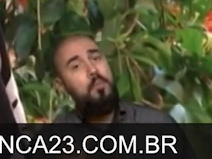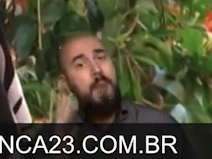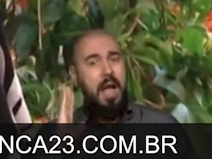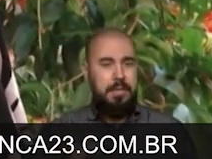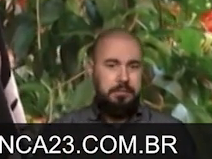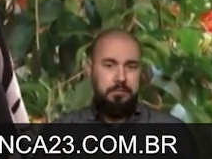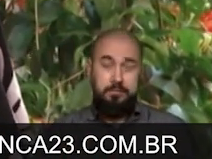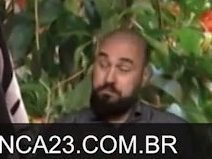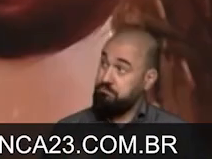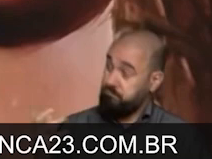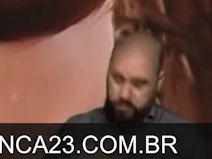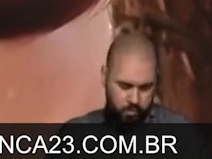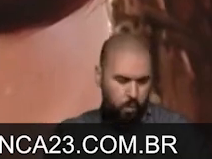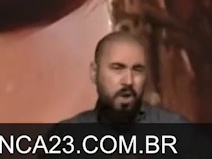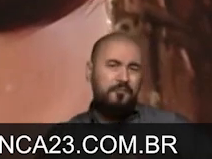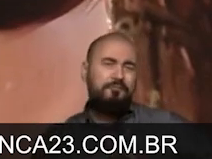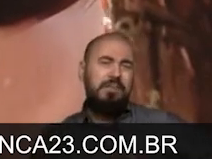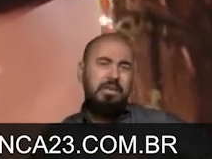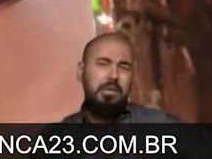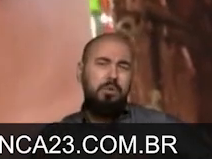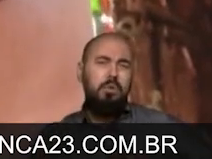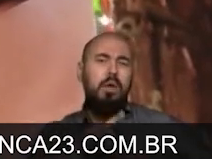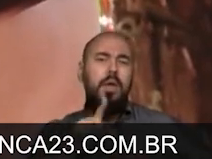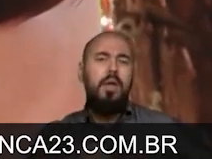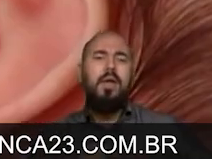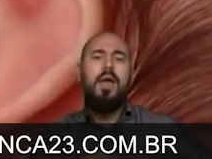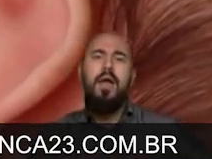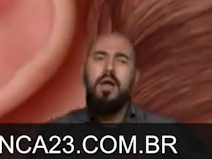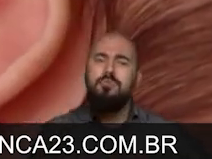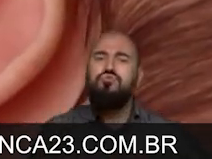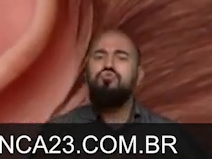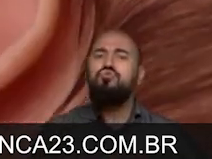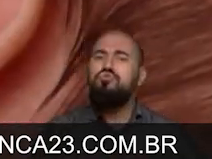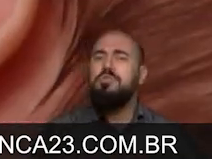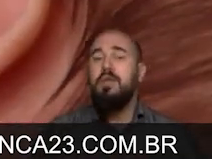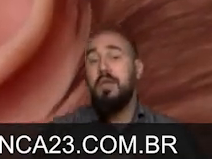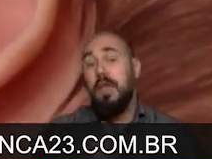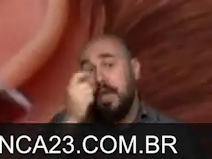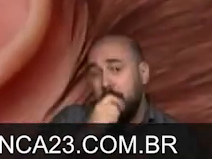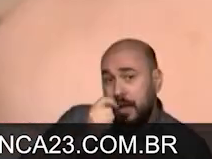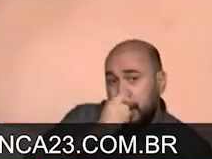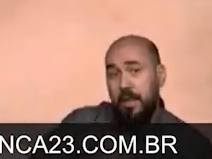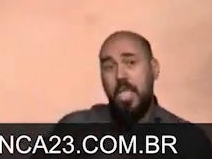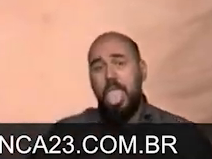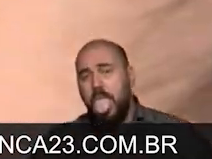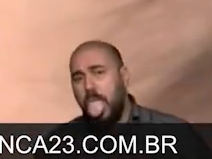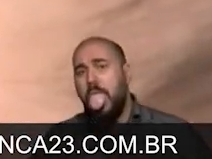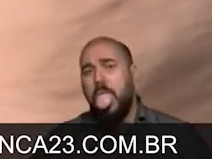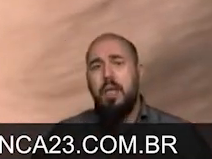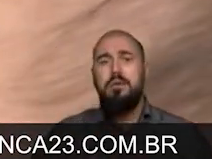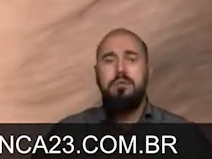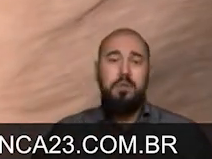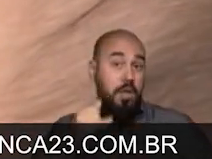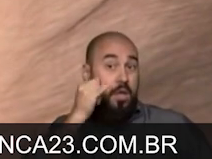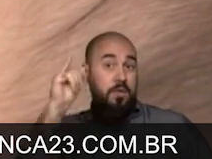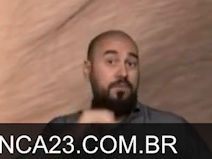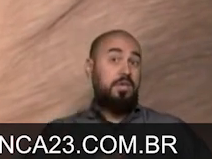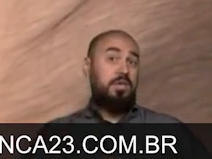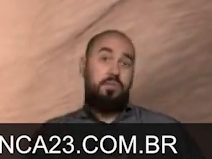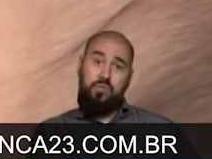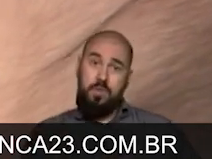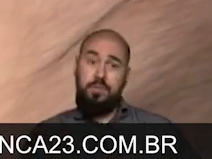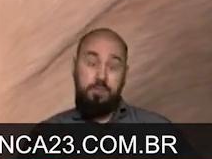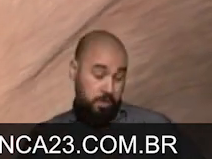vínculo, as crianças ficam mais protegidas contra infecções respiratórias e diarreias, por exemplo. A amamentação ajuda também